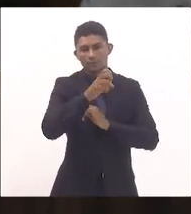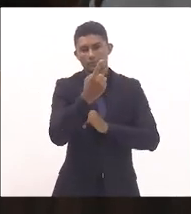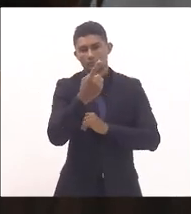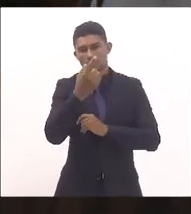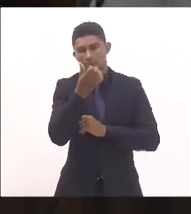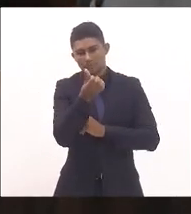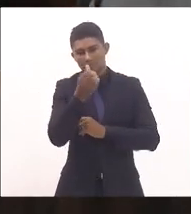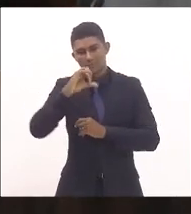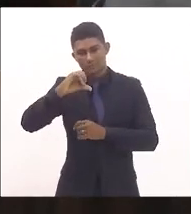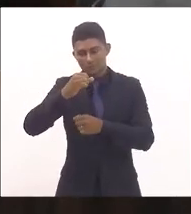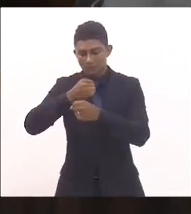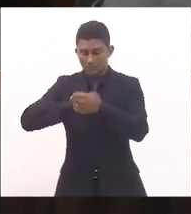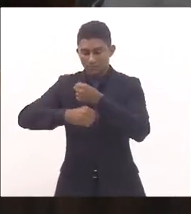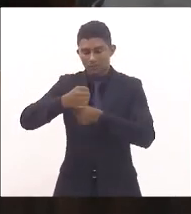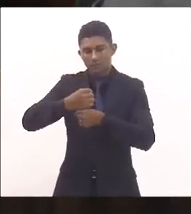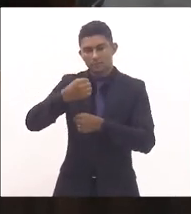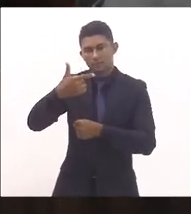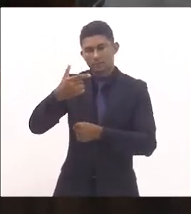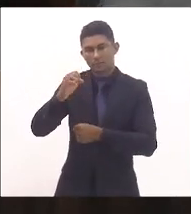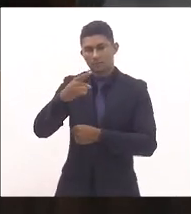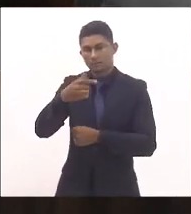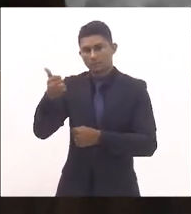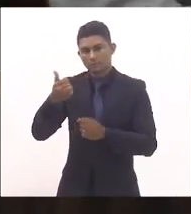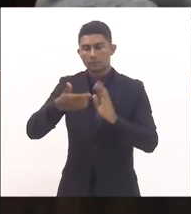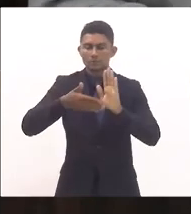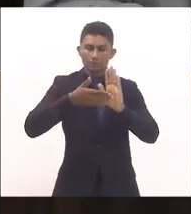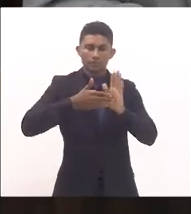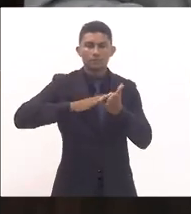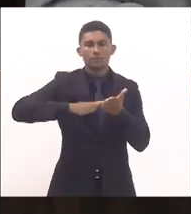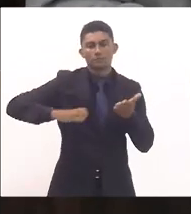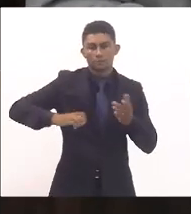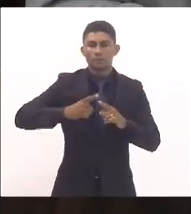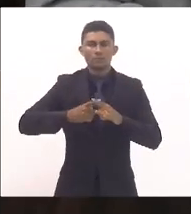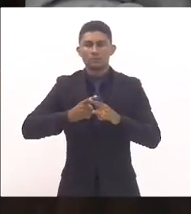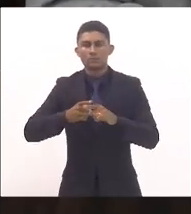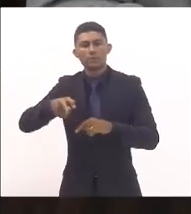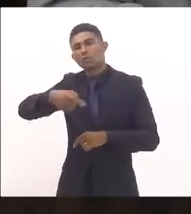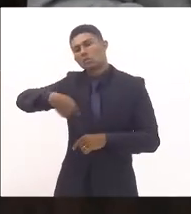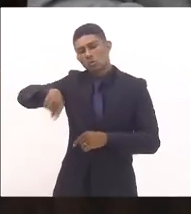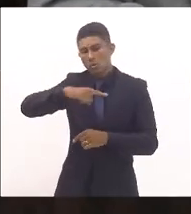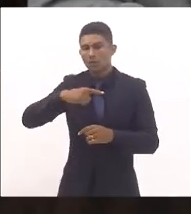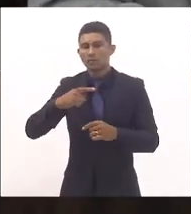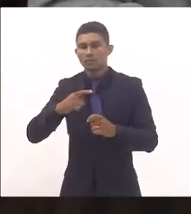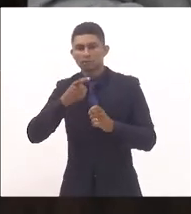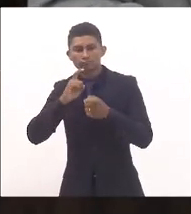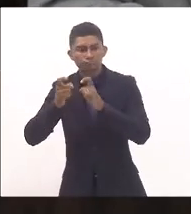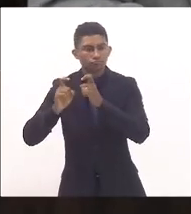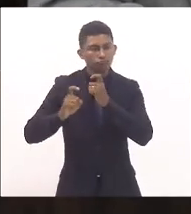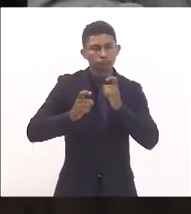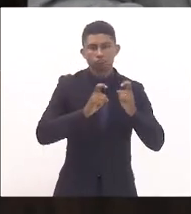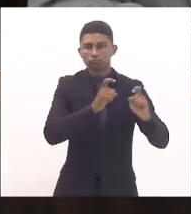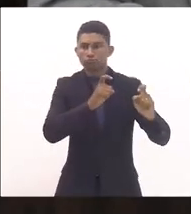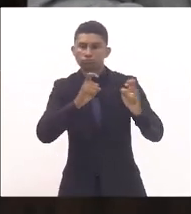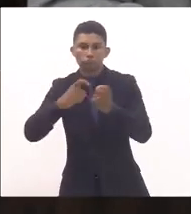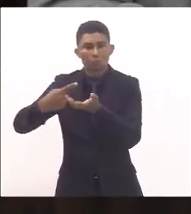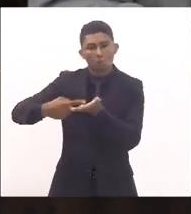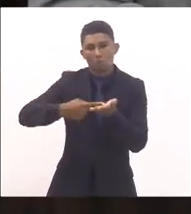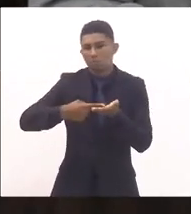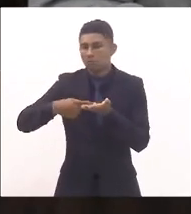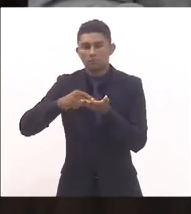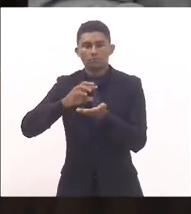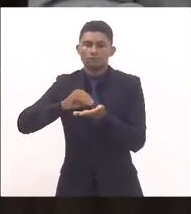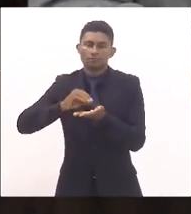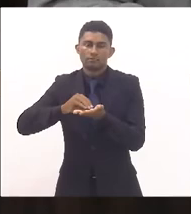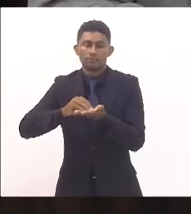de 21, retirado de pauta porque nós não chegamos a um bom termo. E o